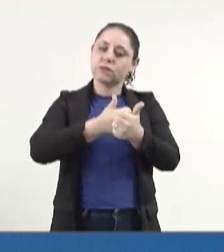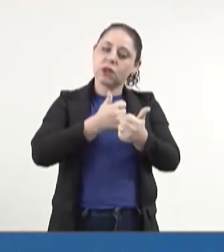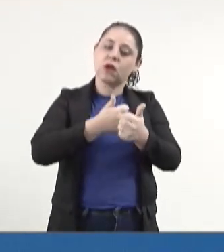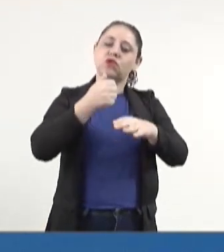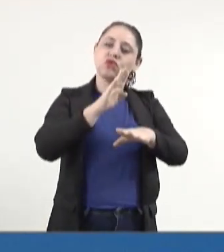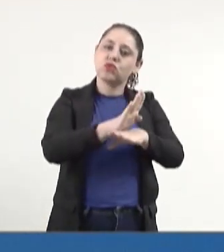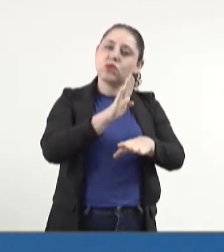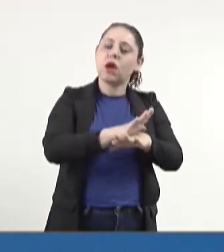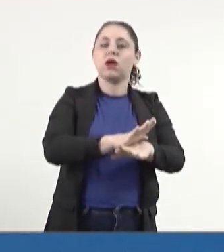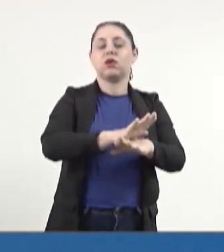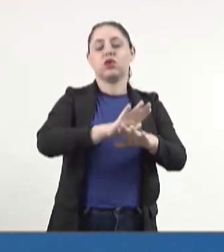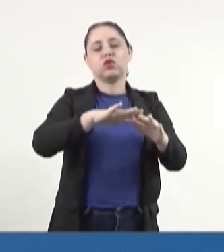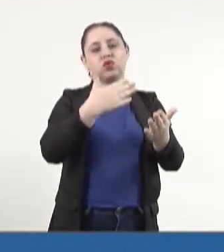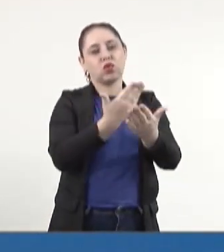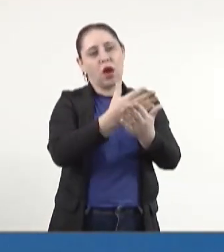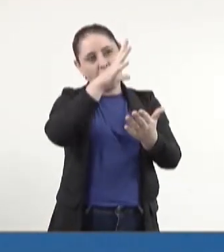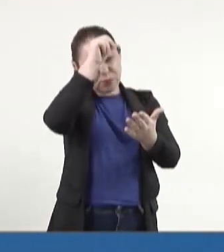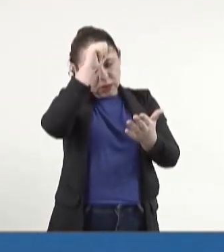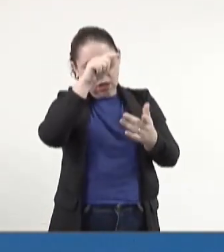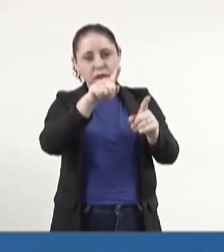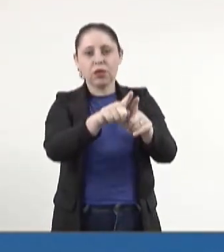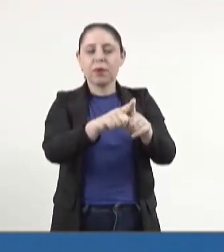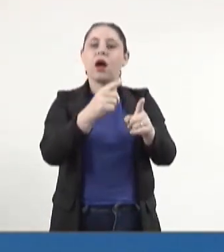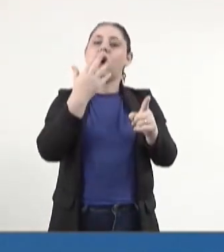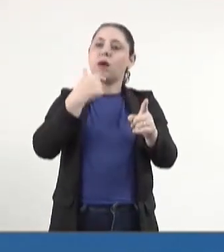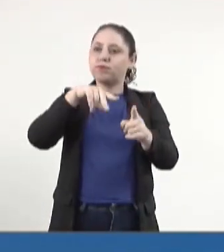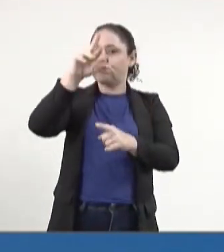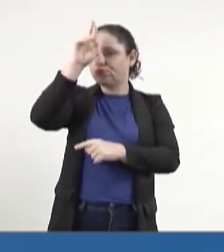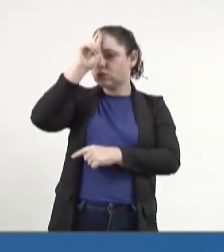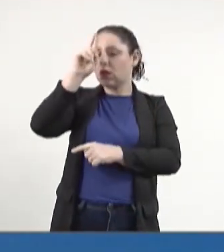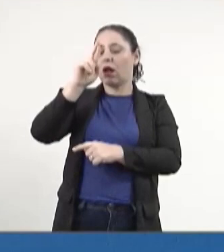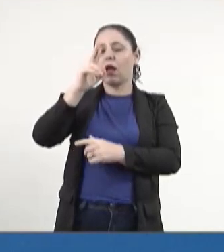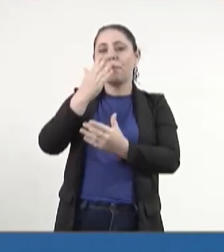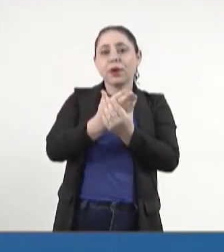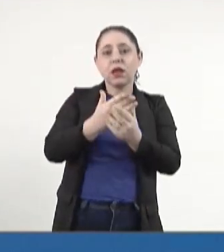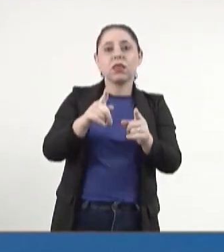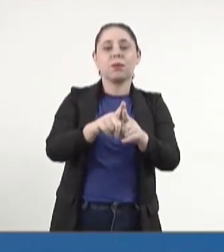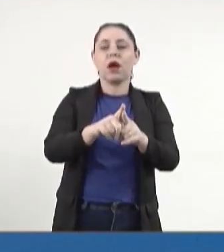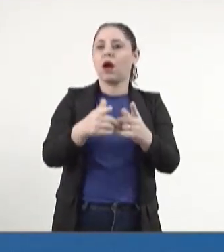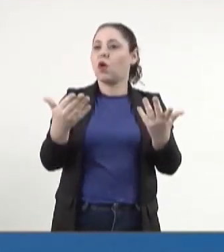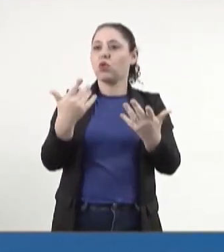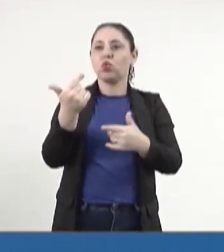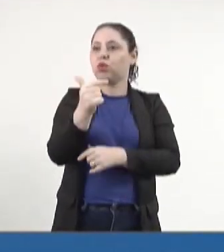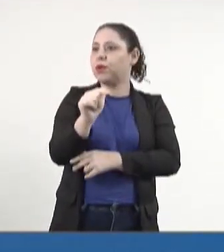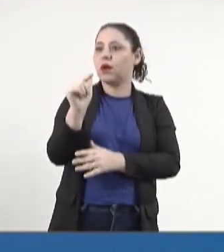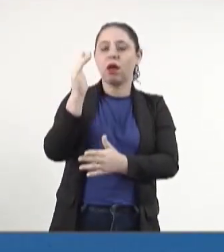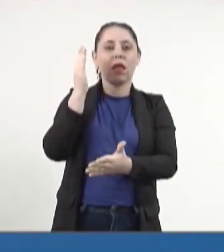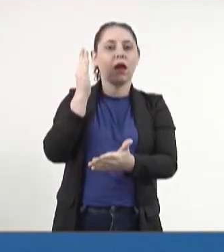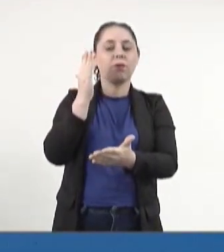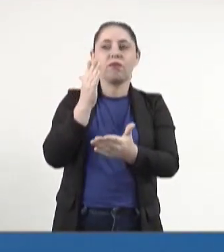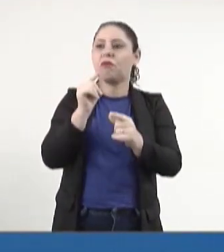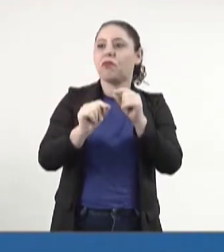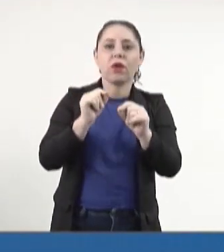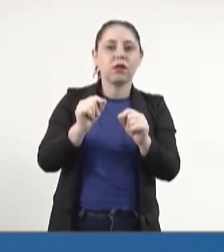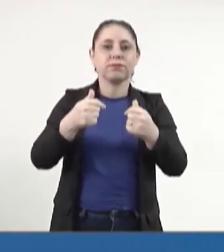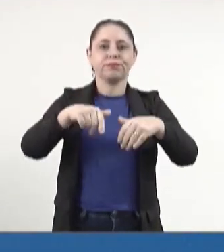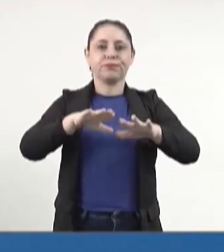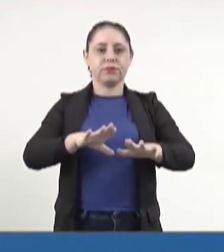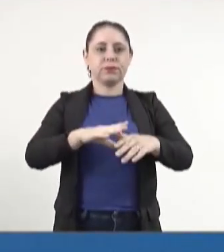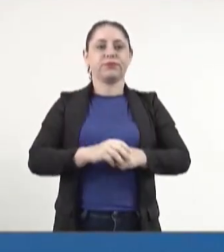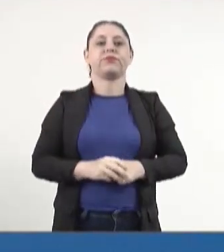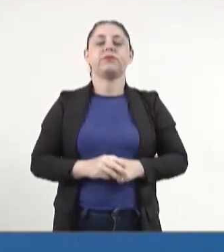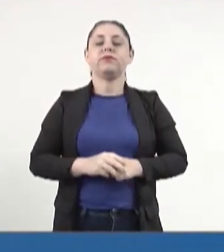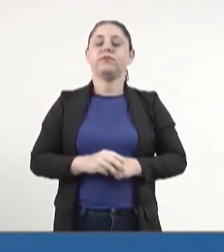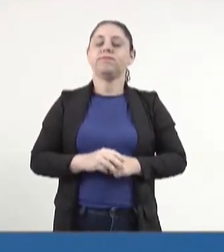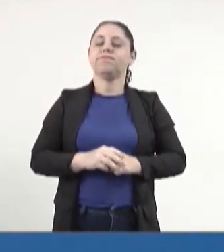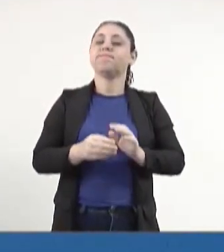escolar, lanche, almoço, diversas atividades culturais, e hoje essas crianças estão sem um local para essas atividades. Então, nós estamos entrando